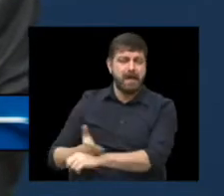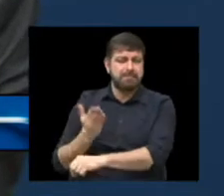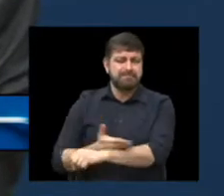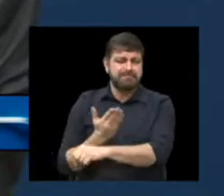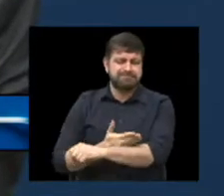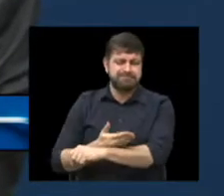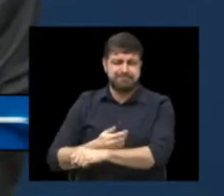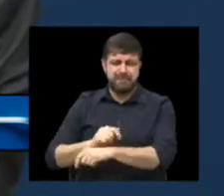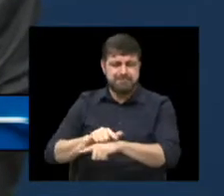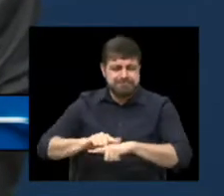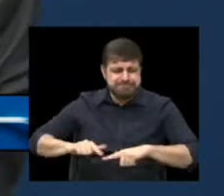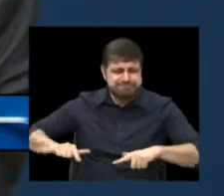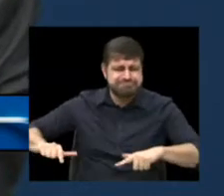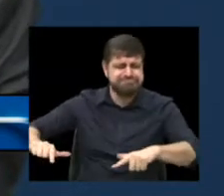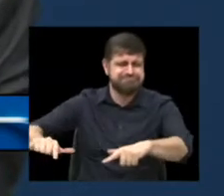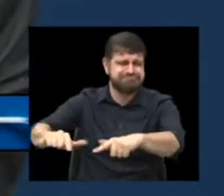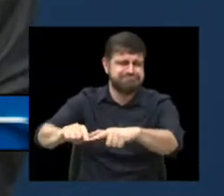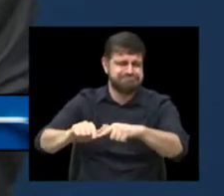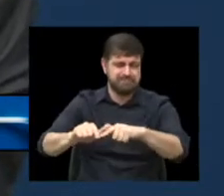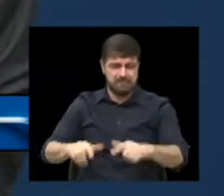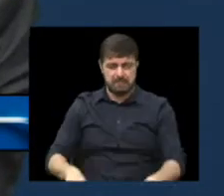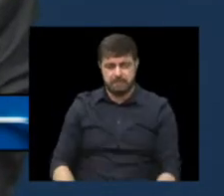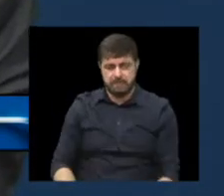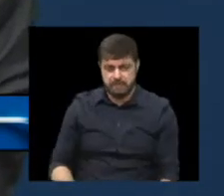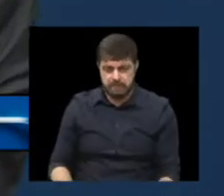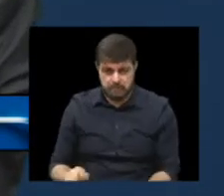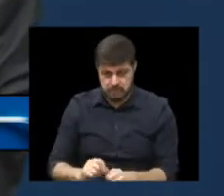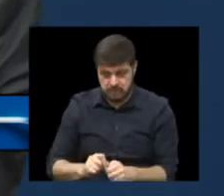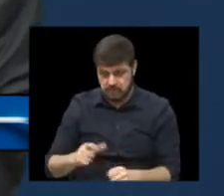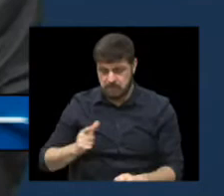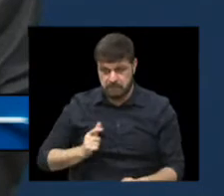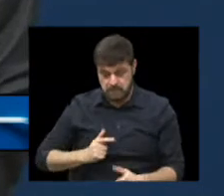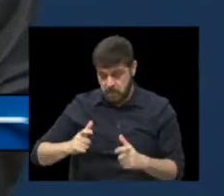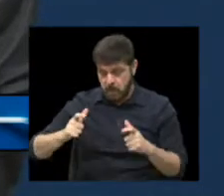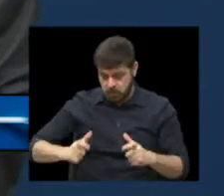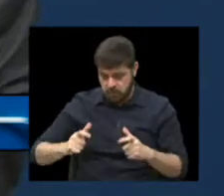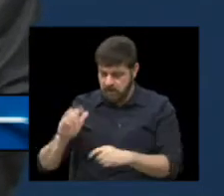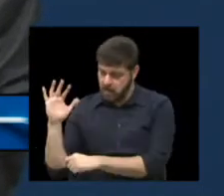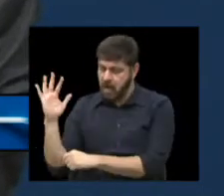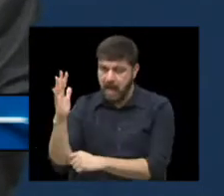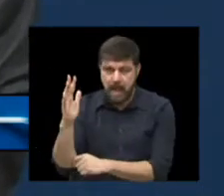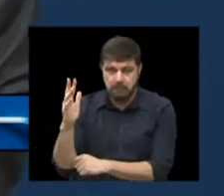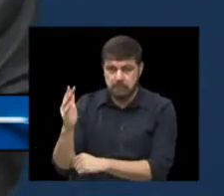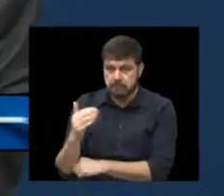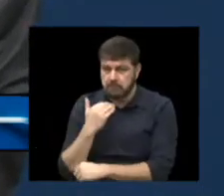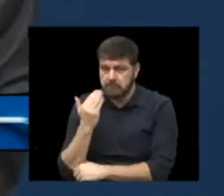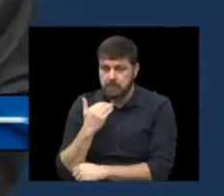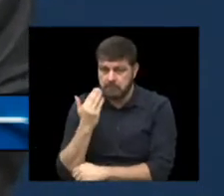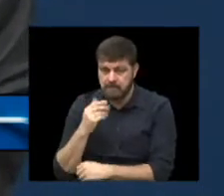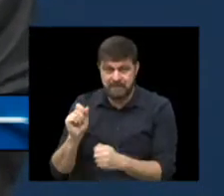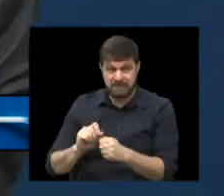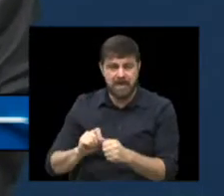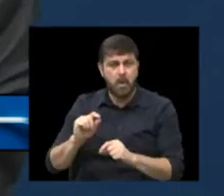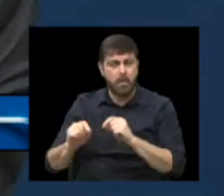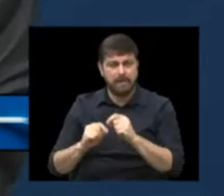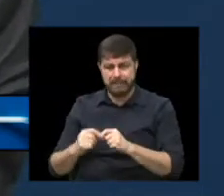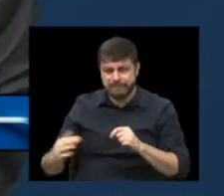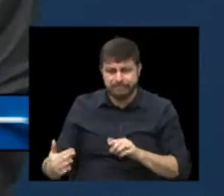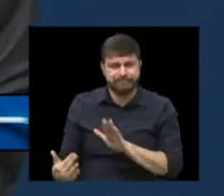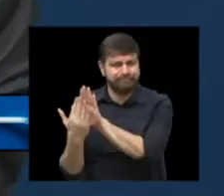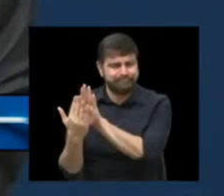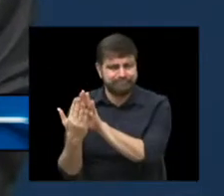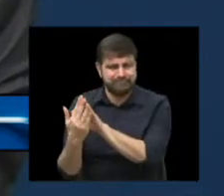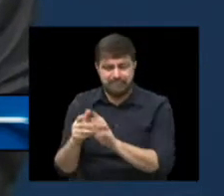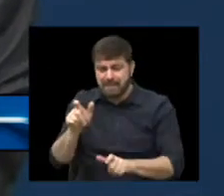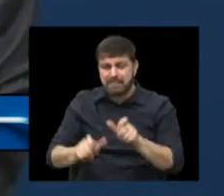ampliação da mancha urbana da nossa cidade, para além do perímetro atual. Né, isso vai impactar diretamente na vida de todos